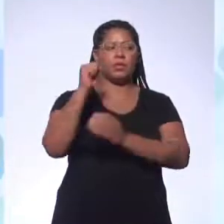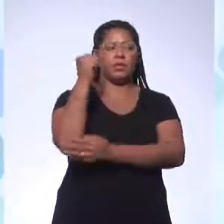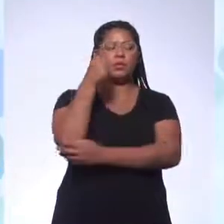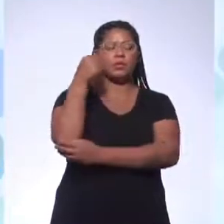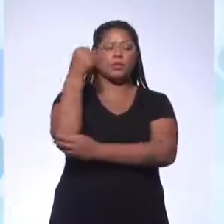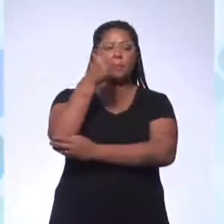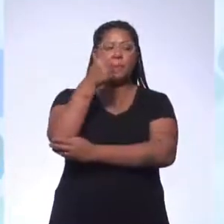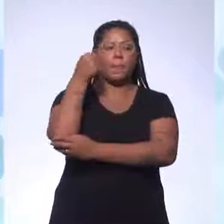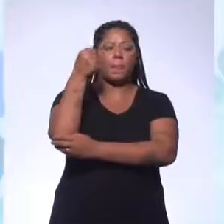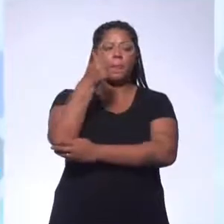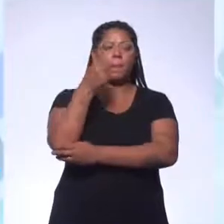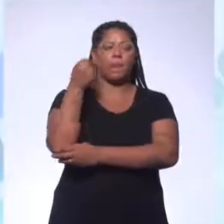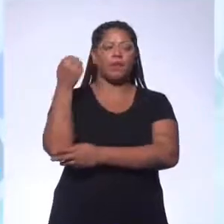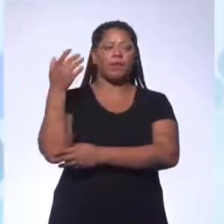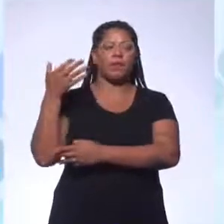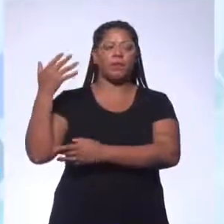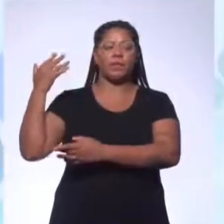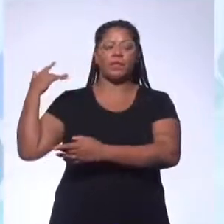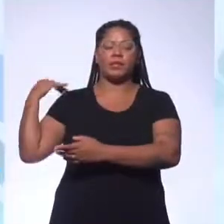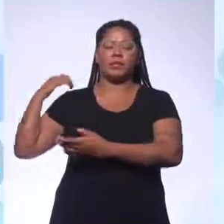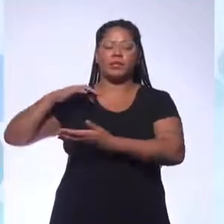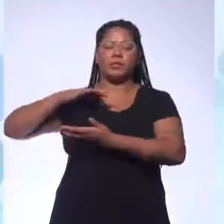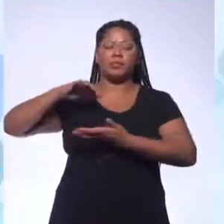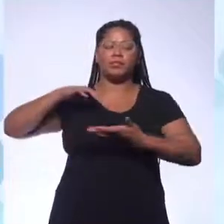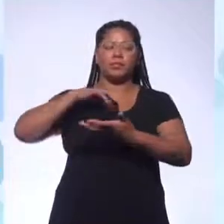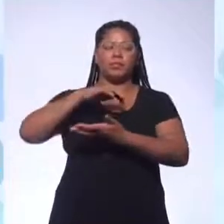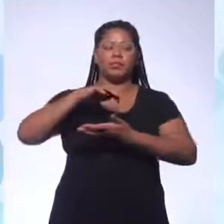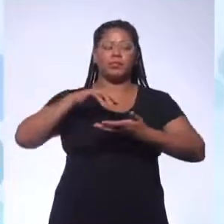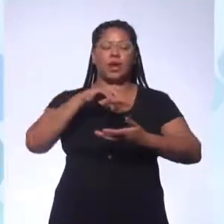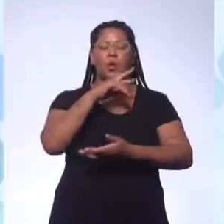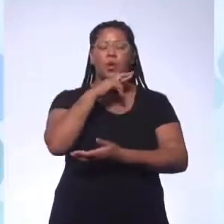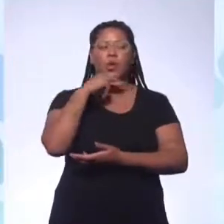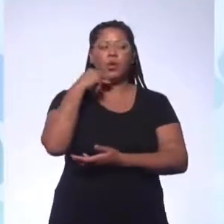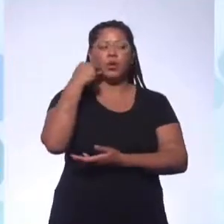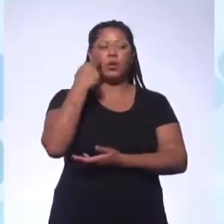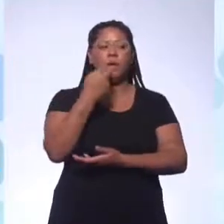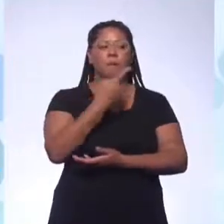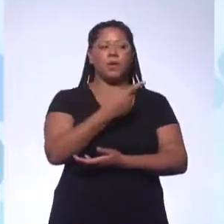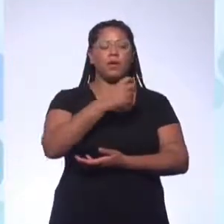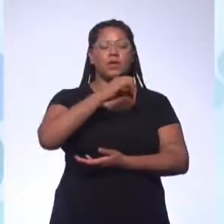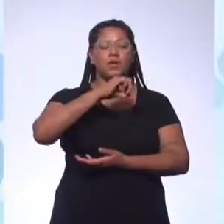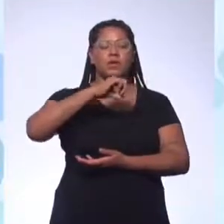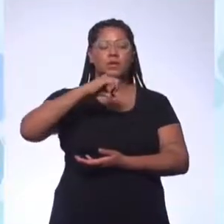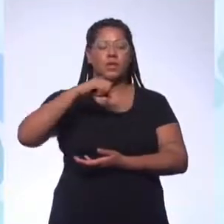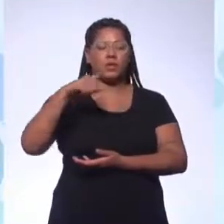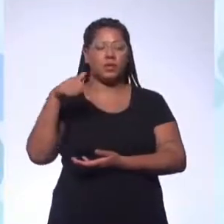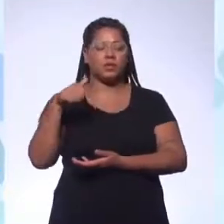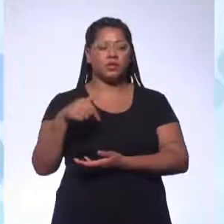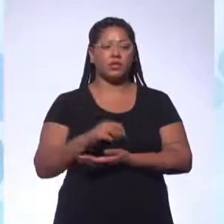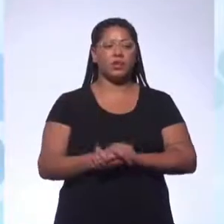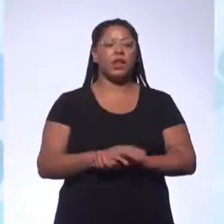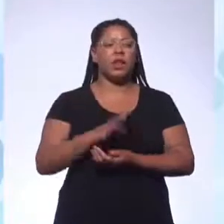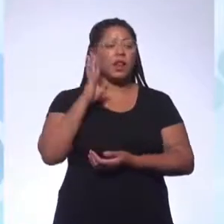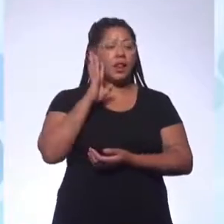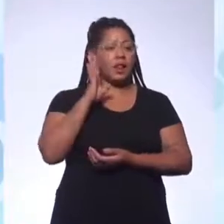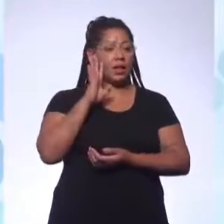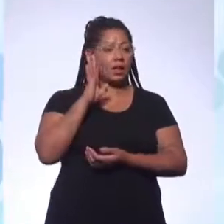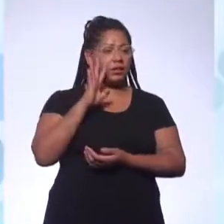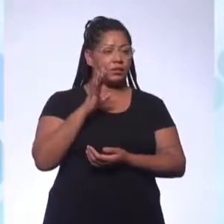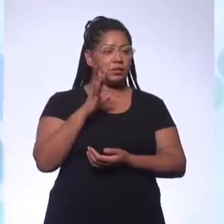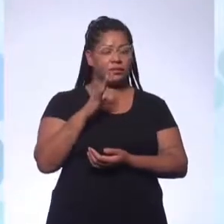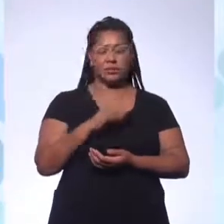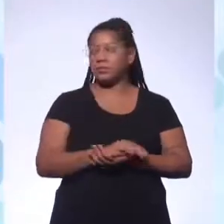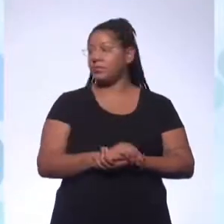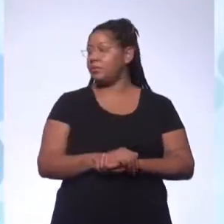veio desde a Revolução Russa de 1917. Legal? Deu para pegar esse processo